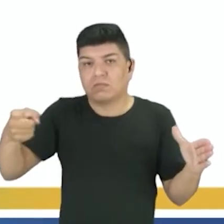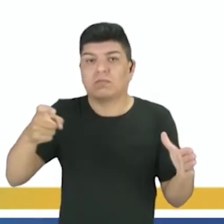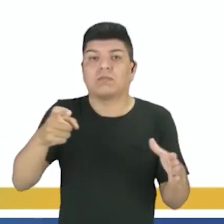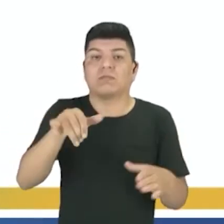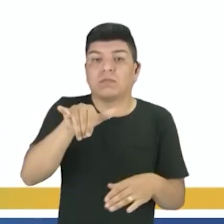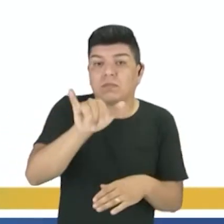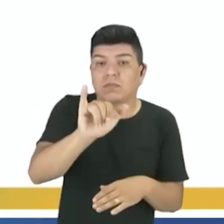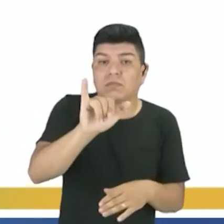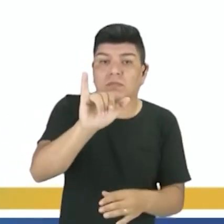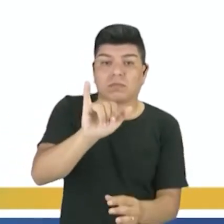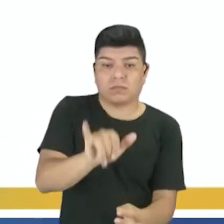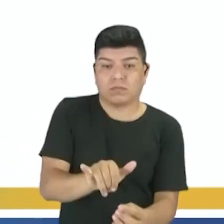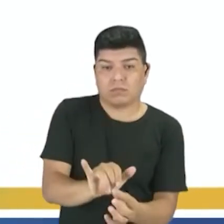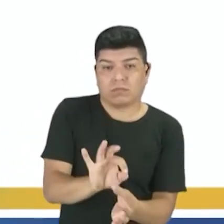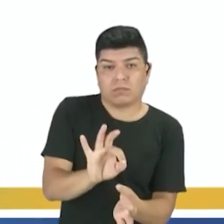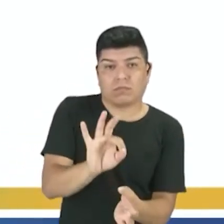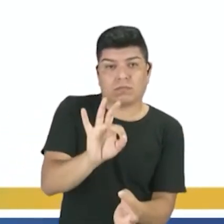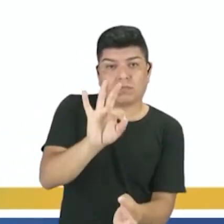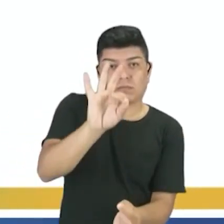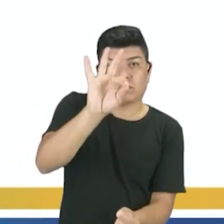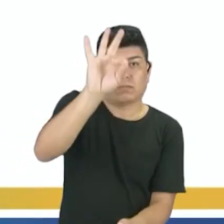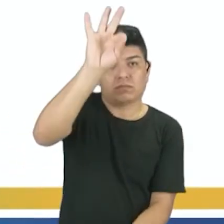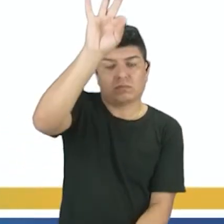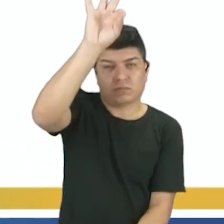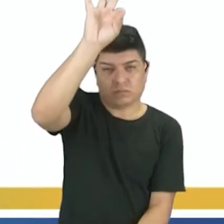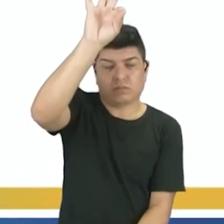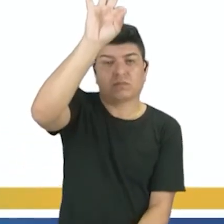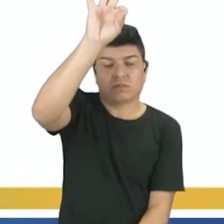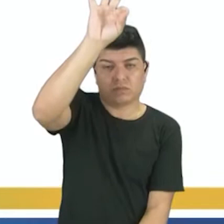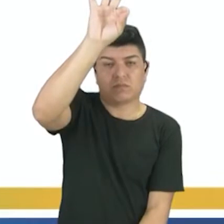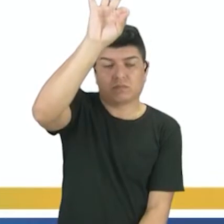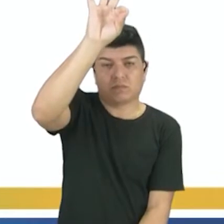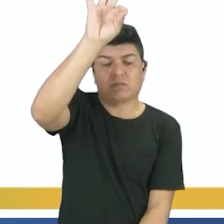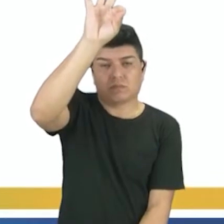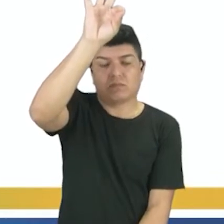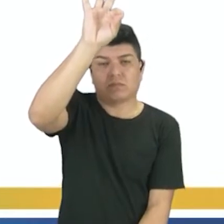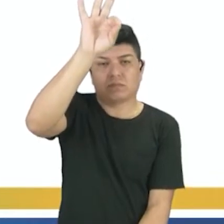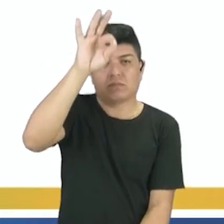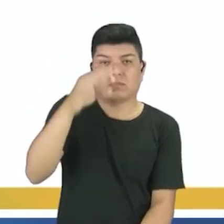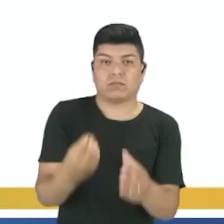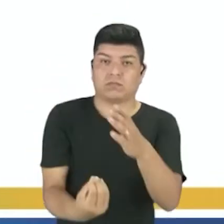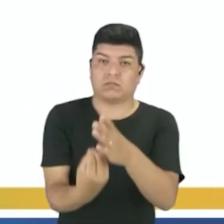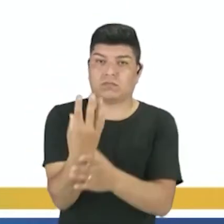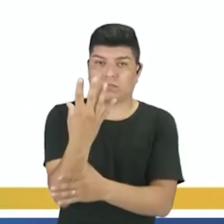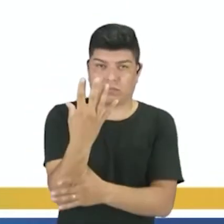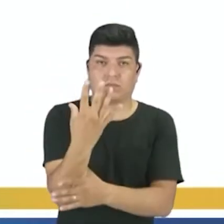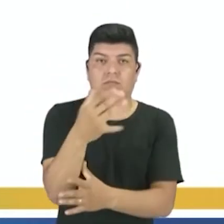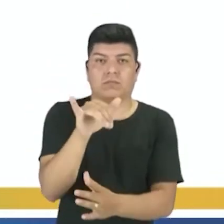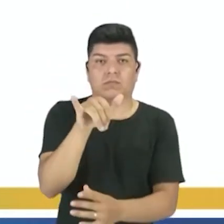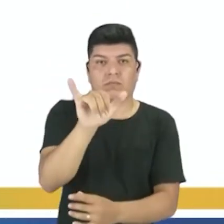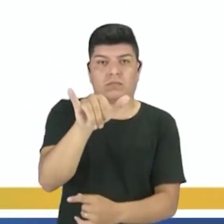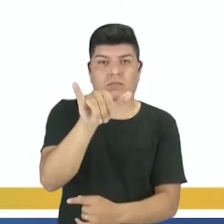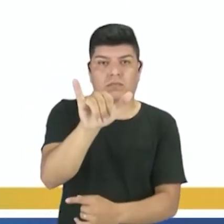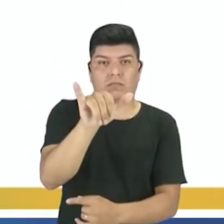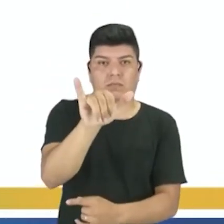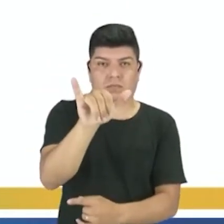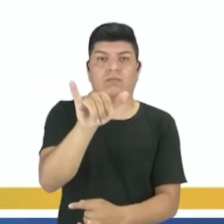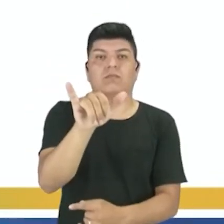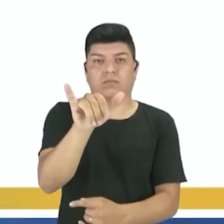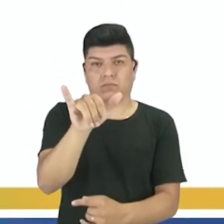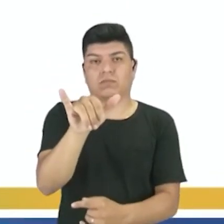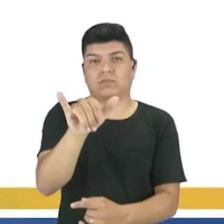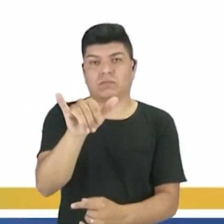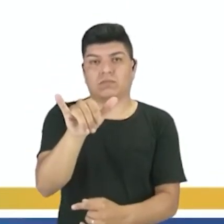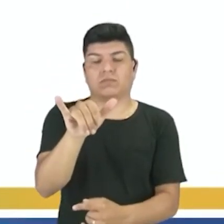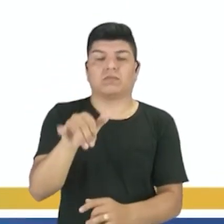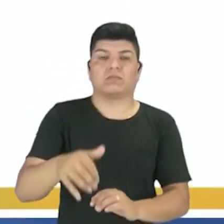y representa a medida da distância vertical do ponto à origem, ou seja, a projeção desse ponto em